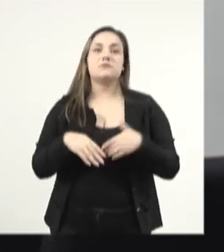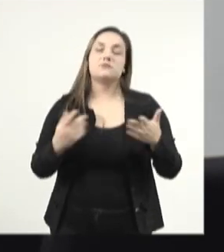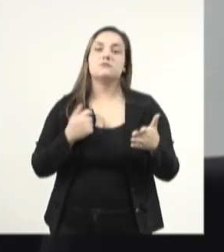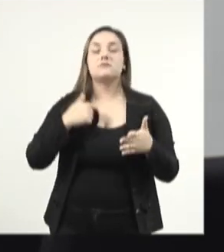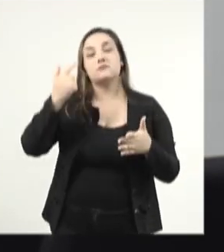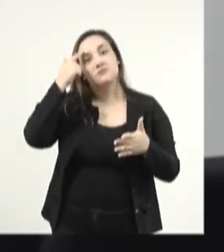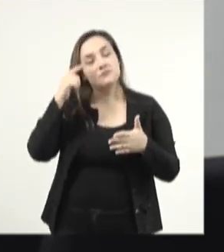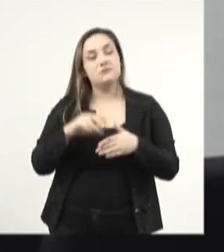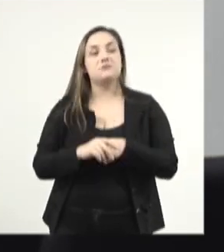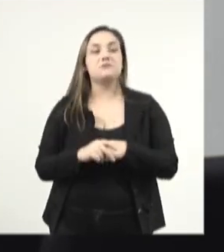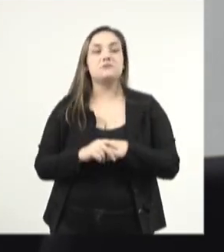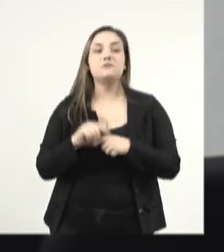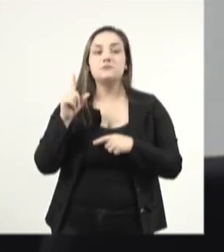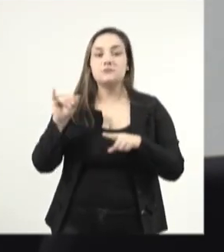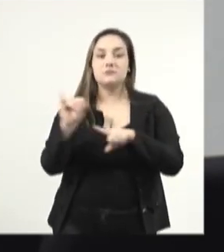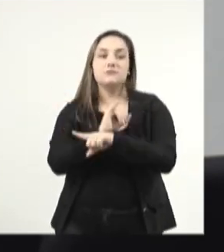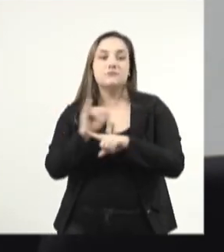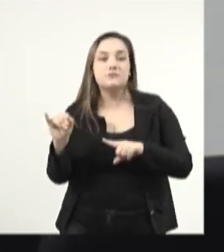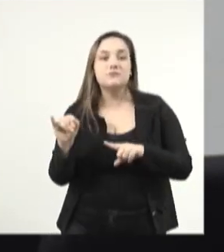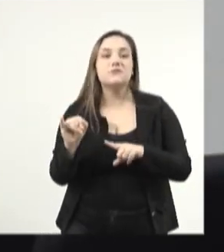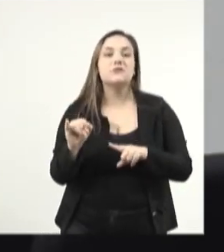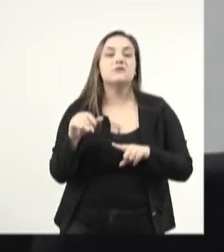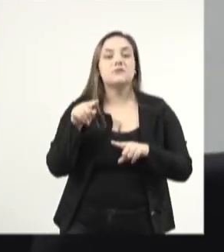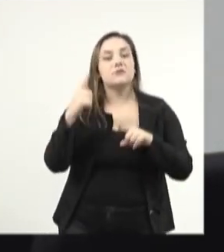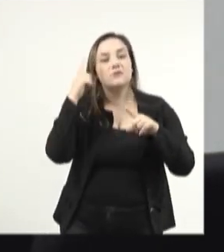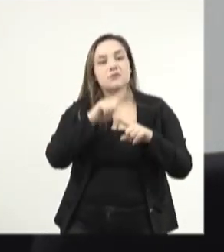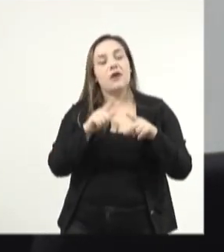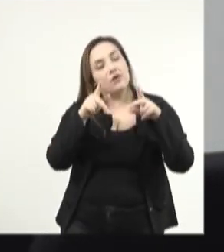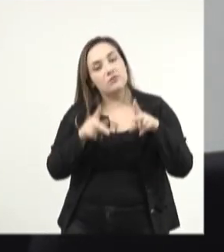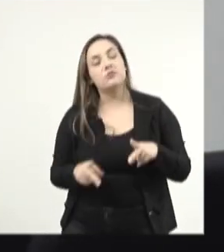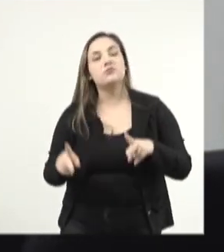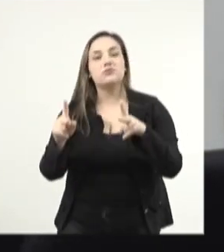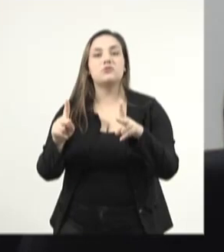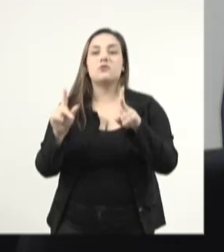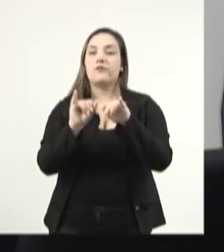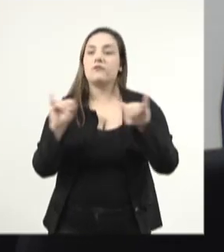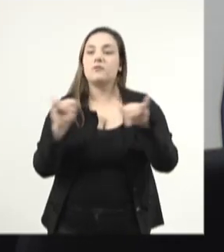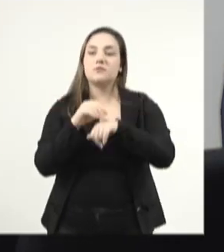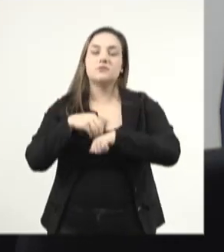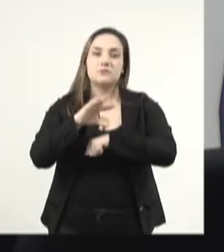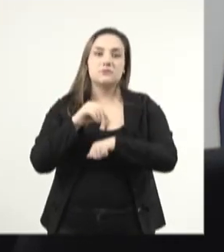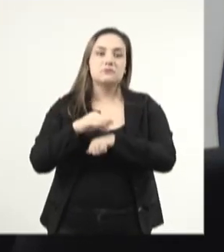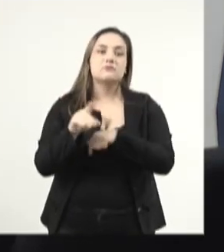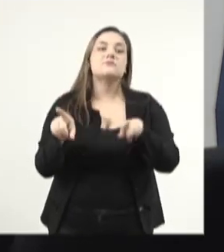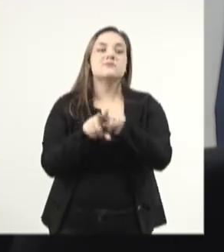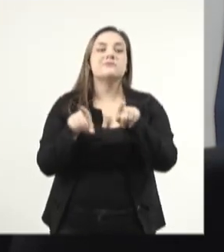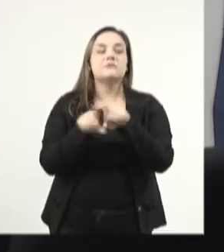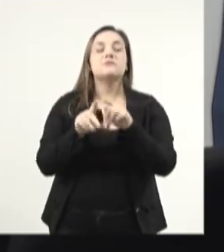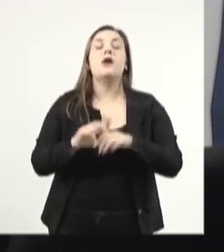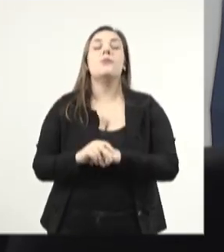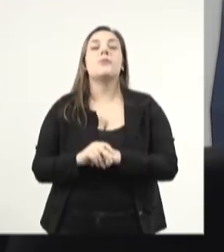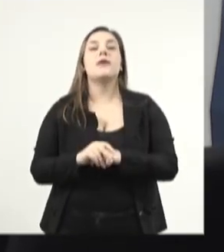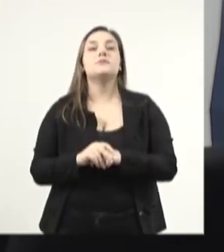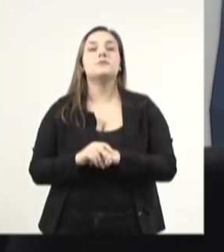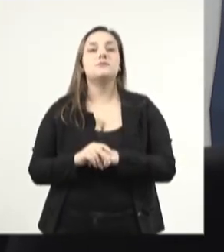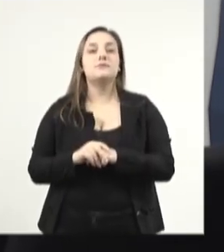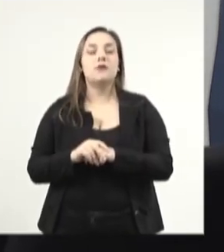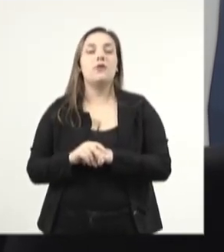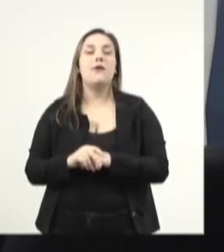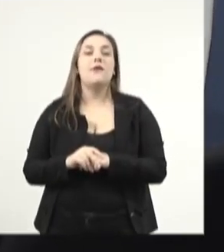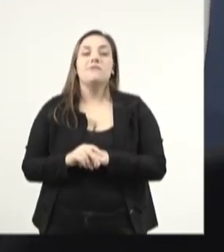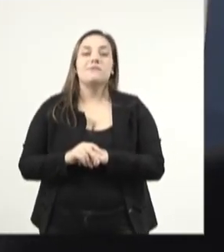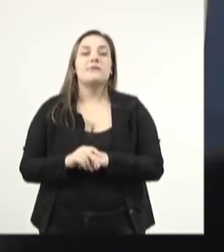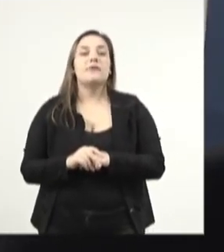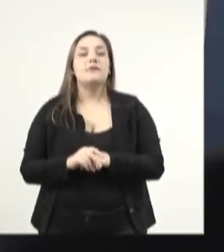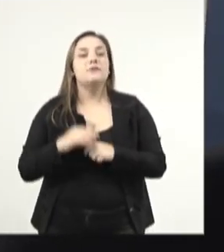Entendo que é uma forma de você dar condições de levar a informação e de manter viva, né,